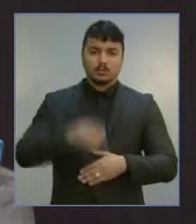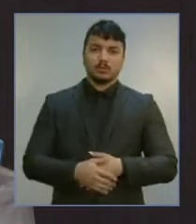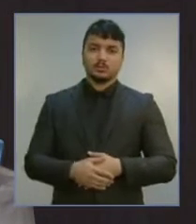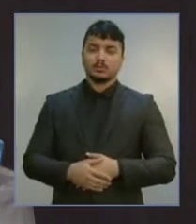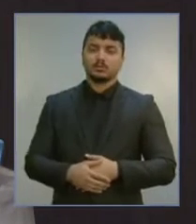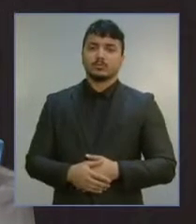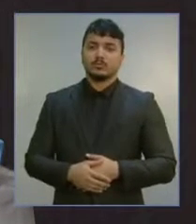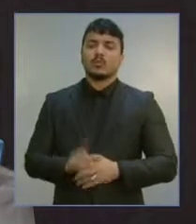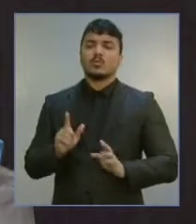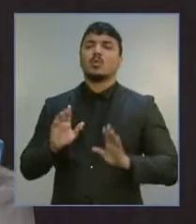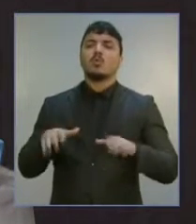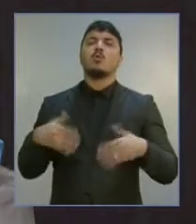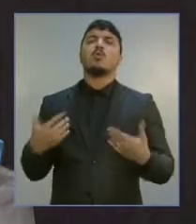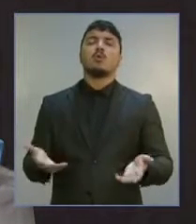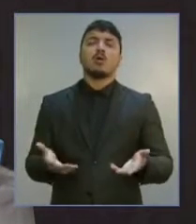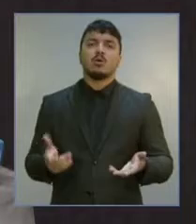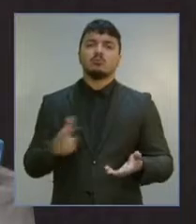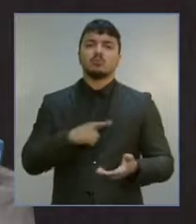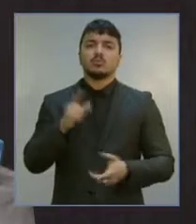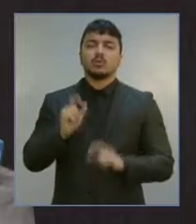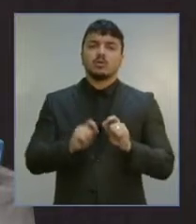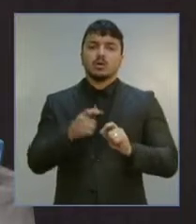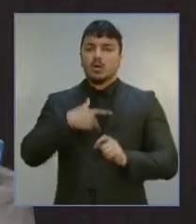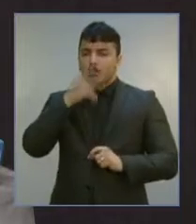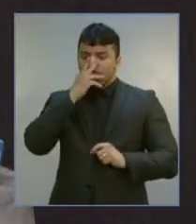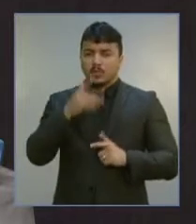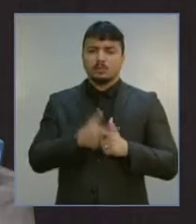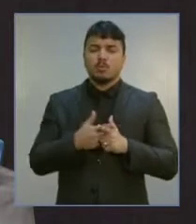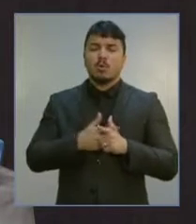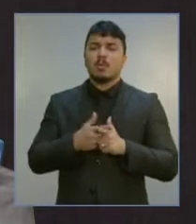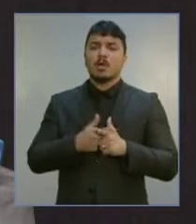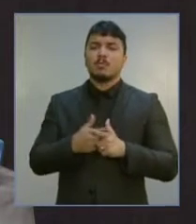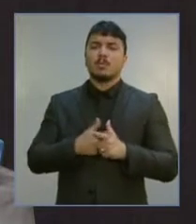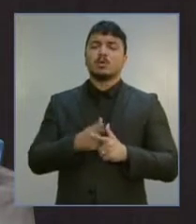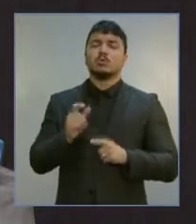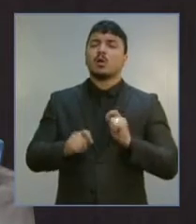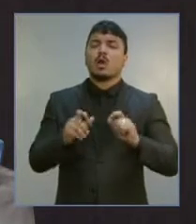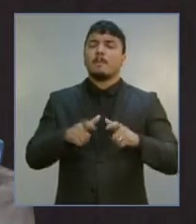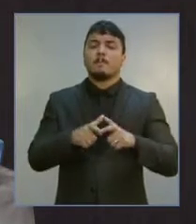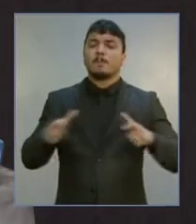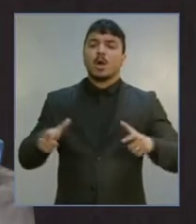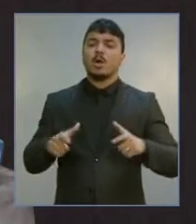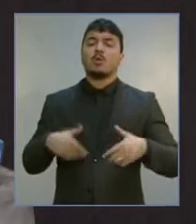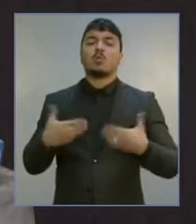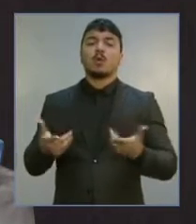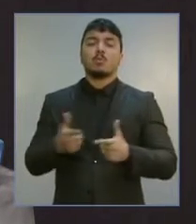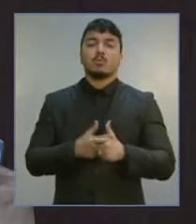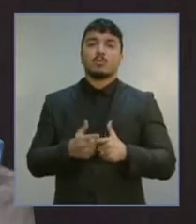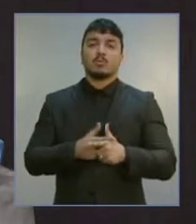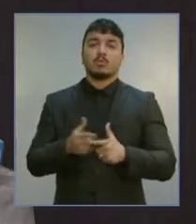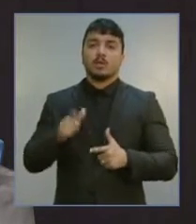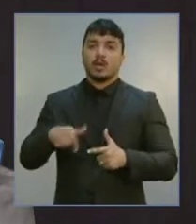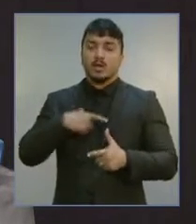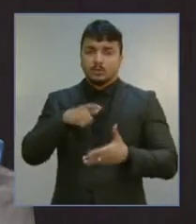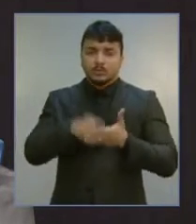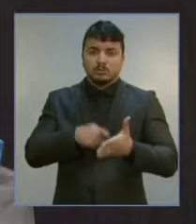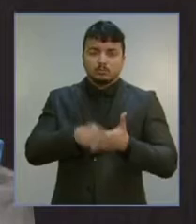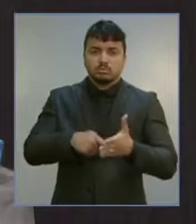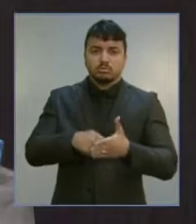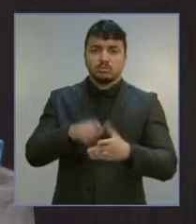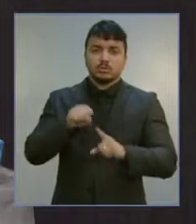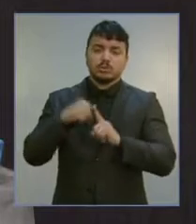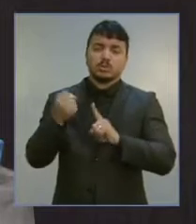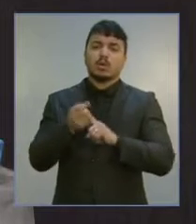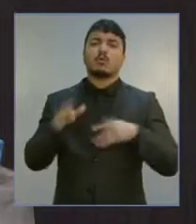qual é o mais dramático dos problemas hoje enfrentados pela sociedade